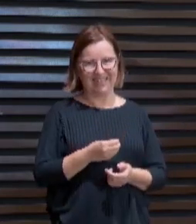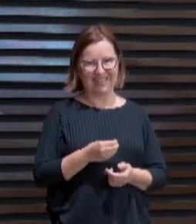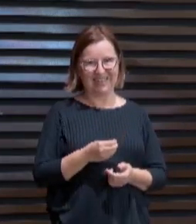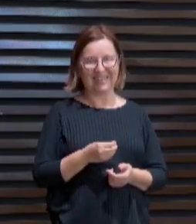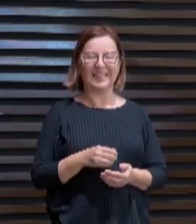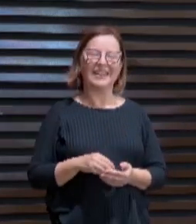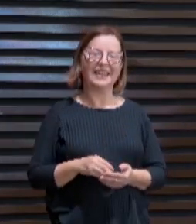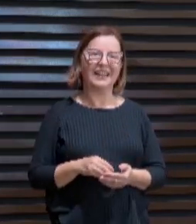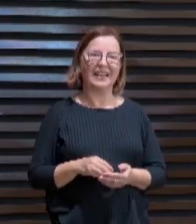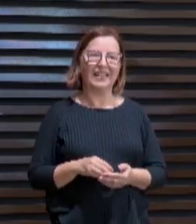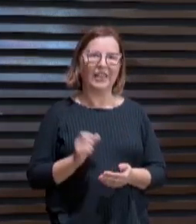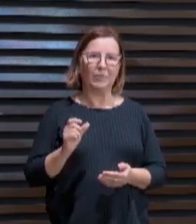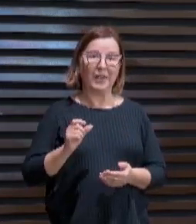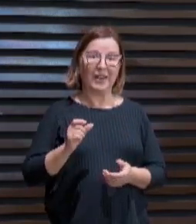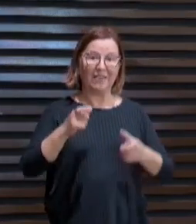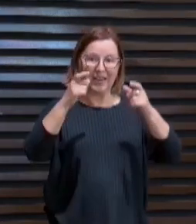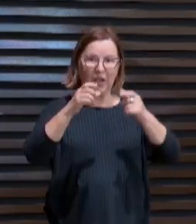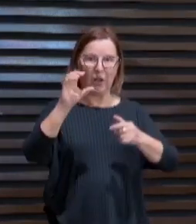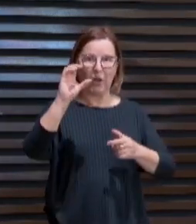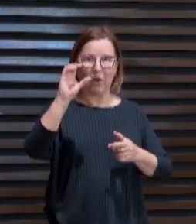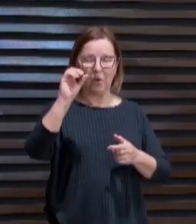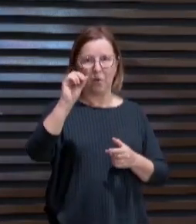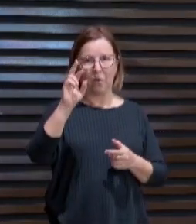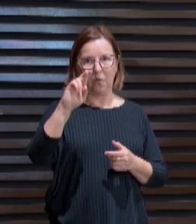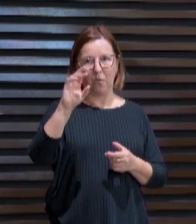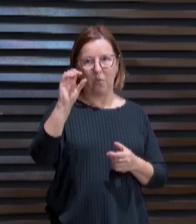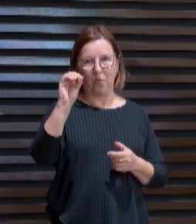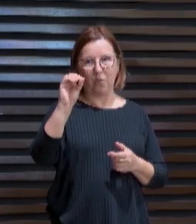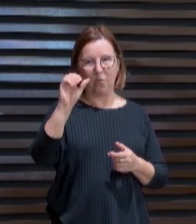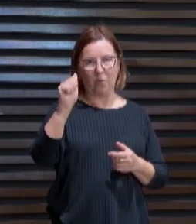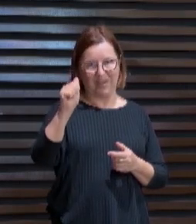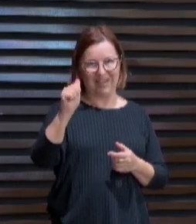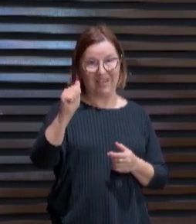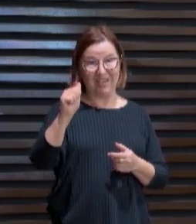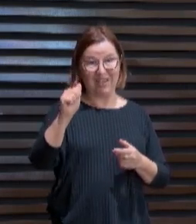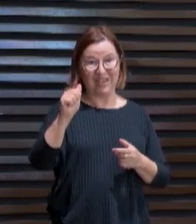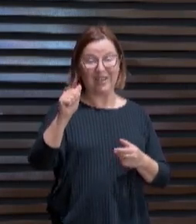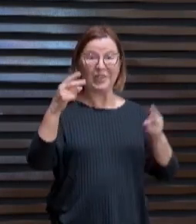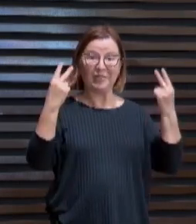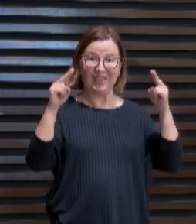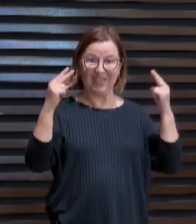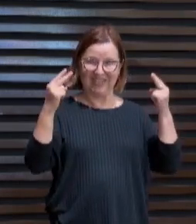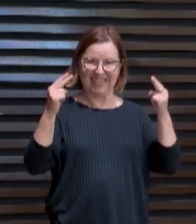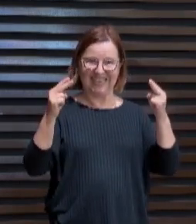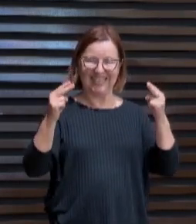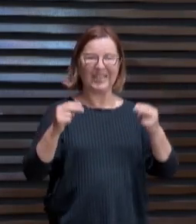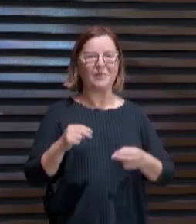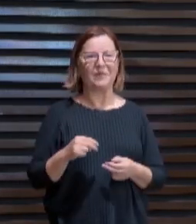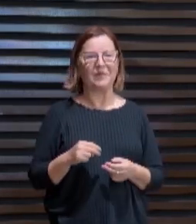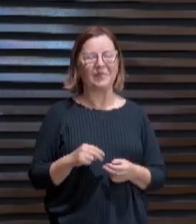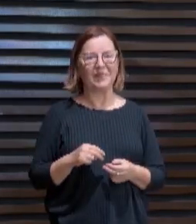Stéphanos, e é uma coroa de vitória. Aos crentes, porém, é prometida a coroa da vida. Aqueles que amam a vinda